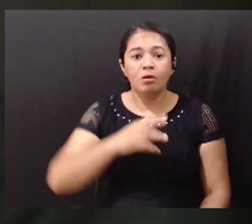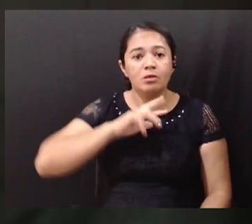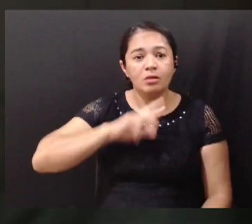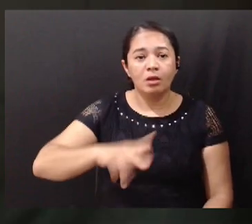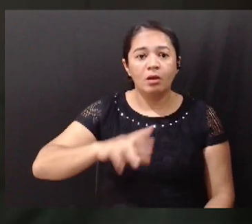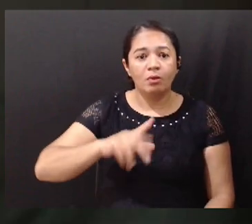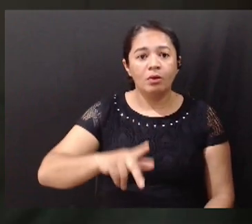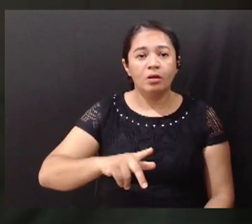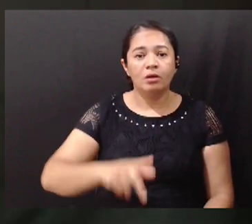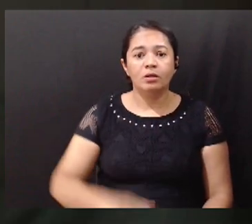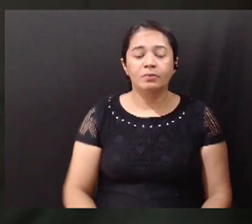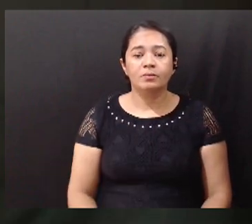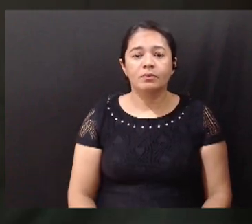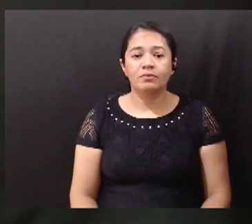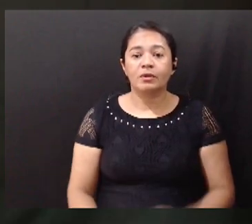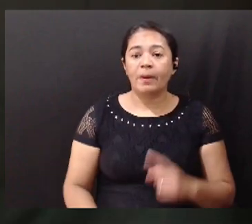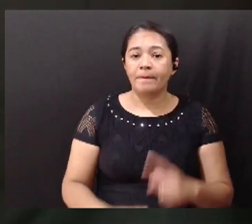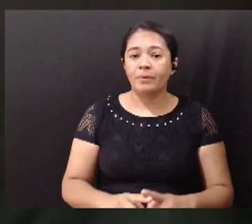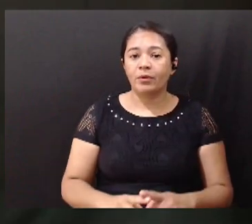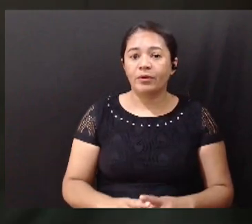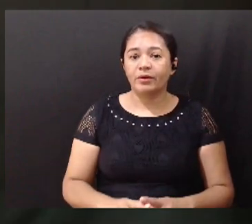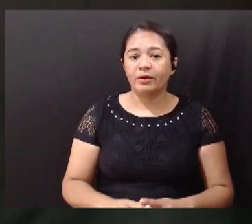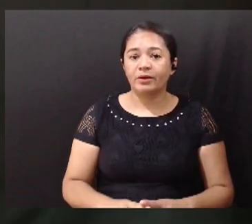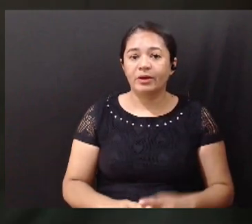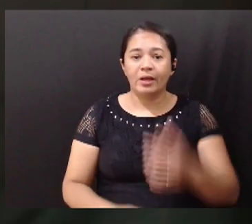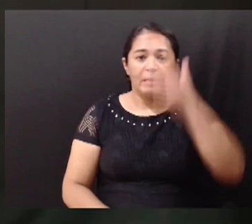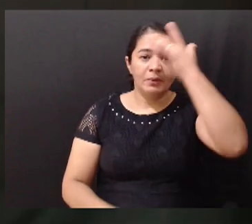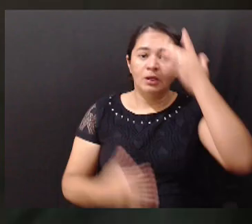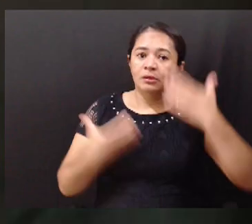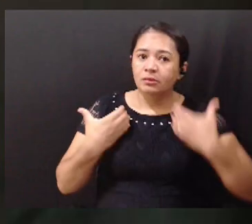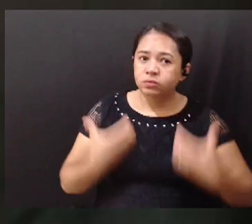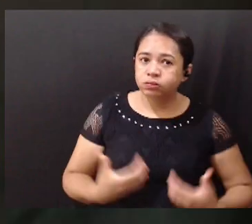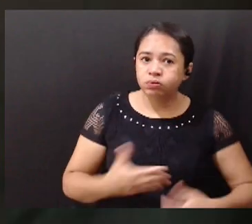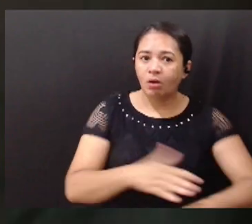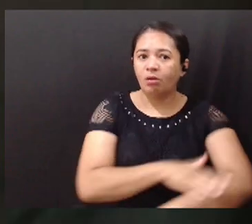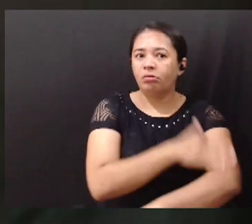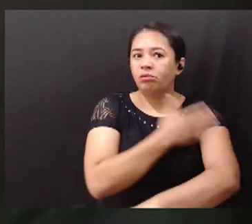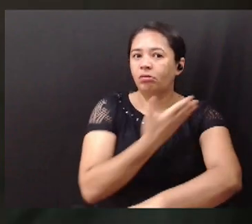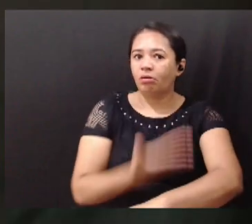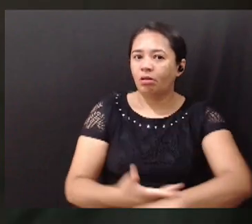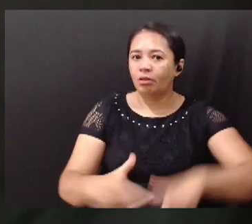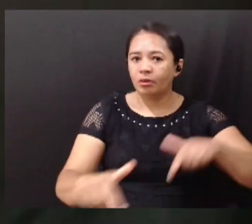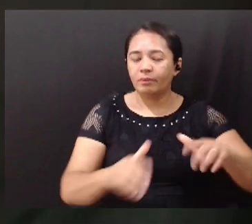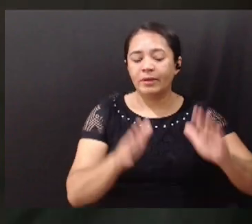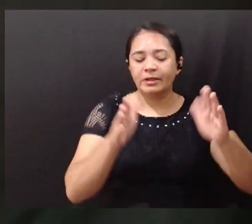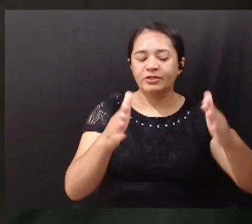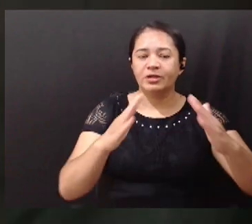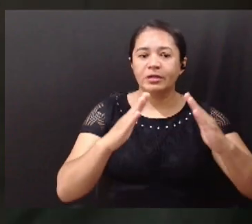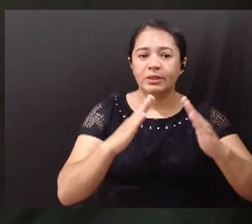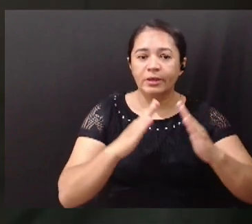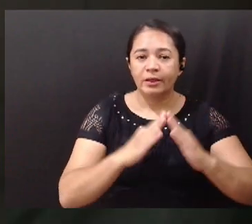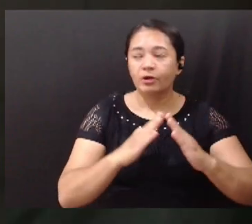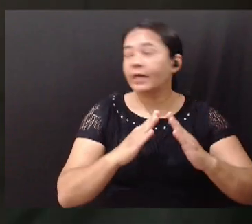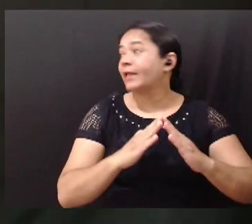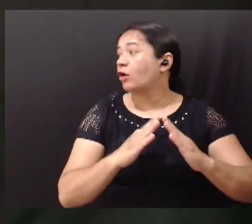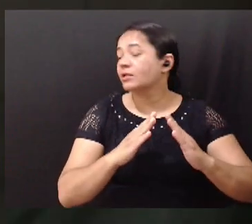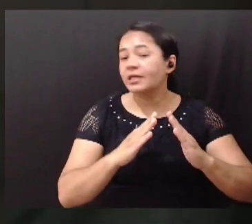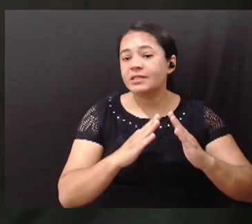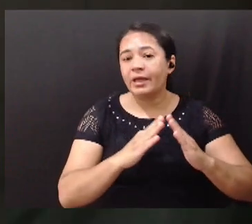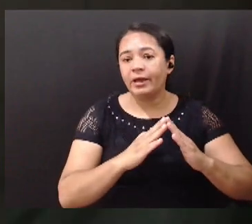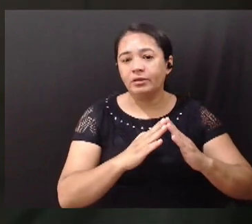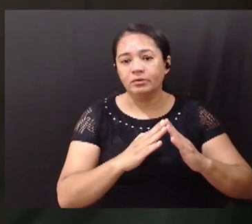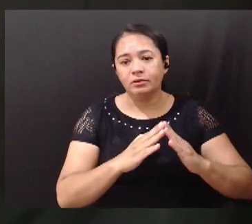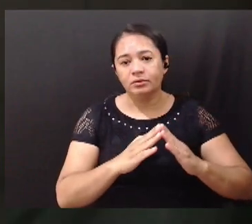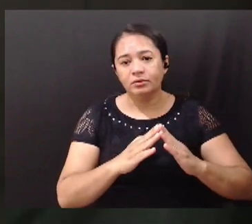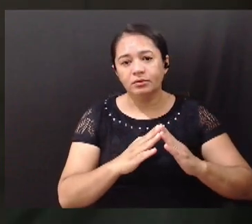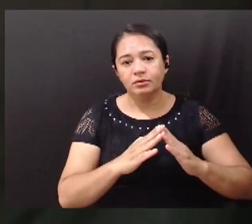a cuidadora, ela tá cansada, ela teve um dia de trabalho, mas ela vai chegar em casa, ela vai querer, né, dar todo o afeto, todo o